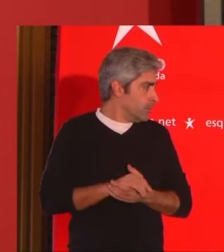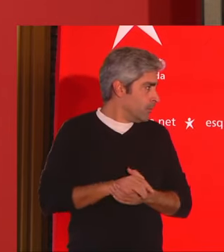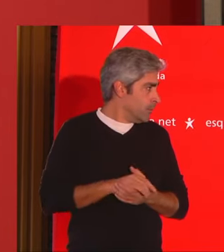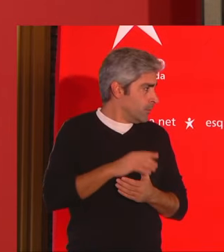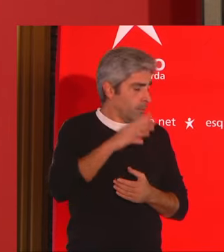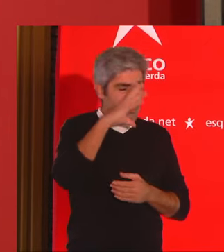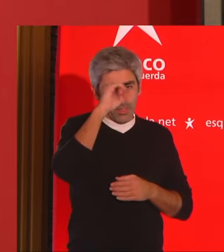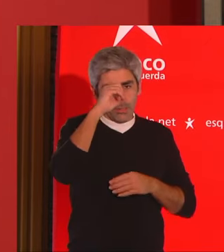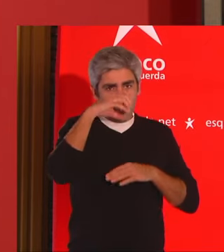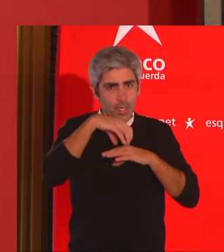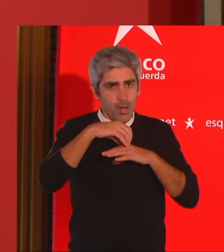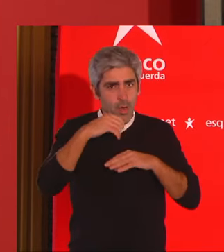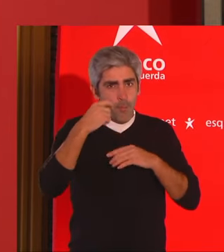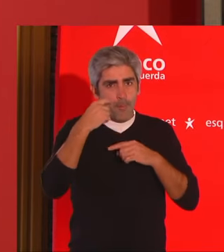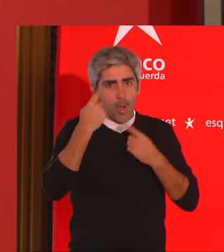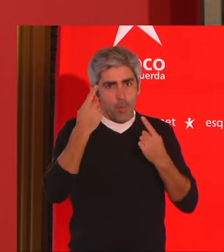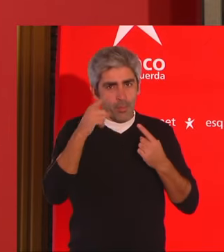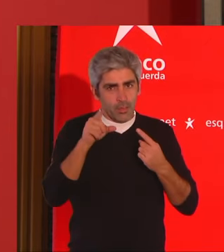Ministério Público.